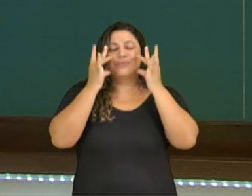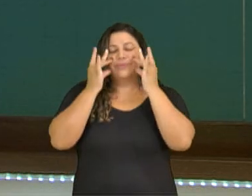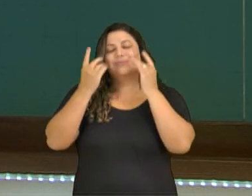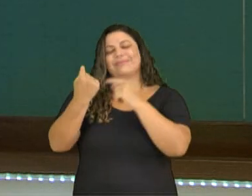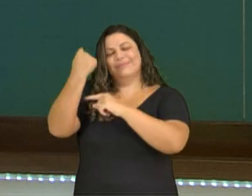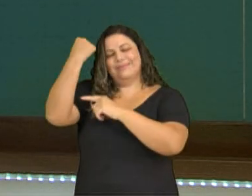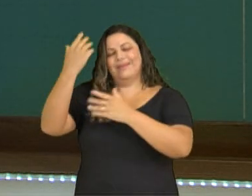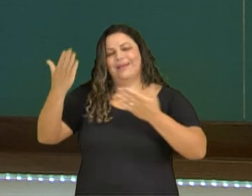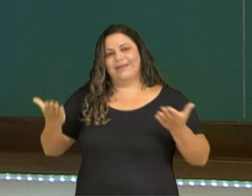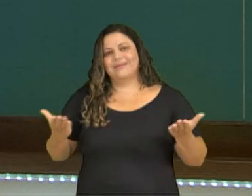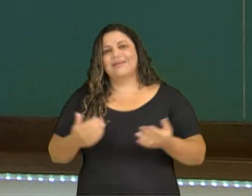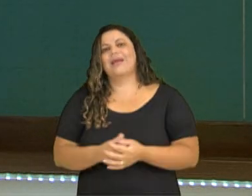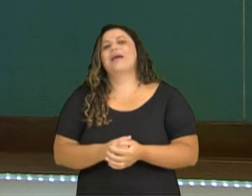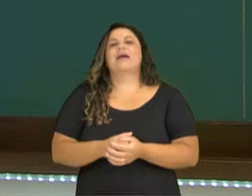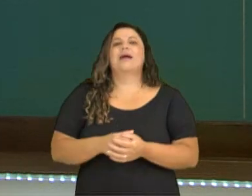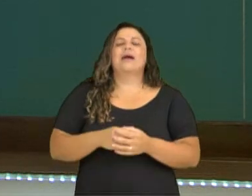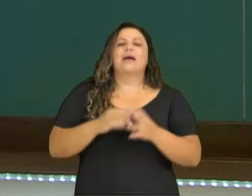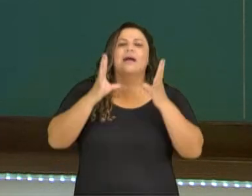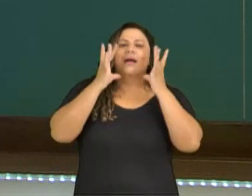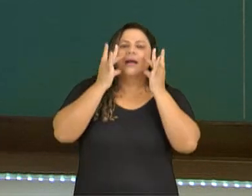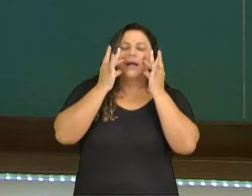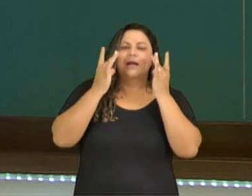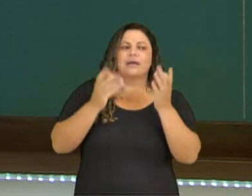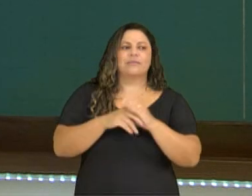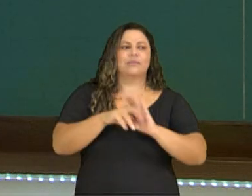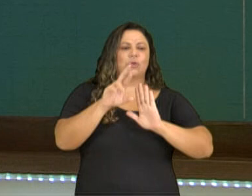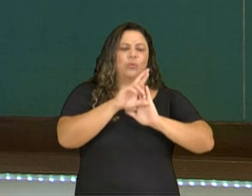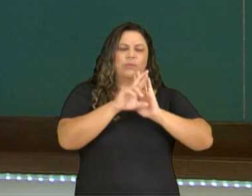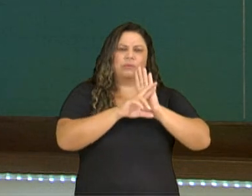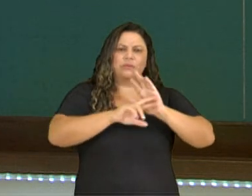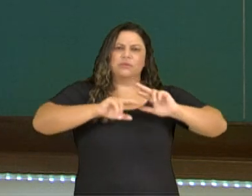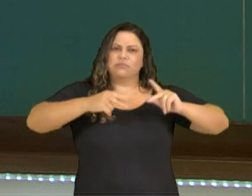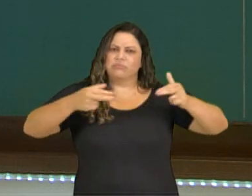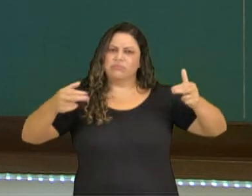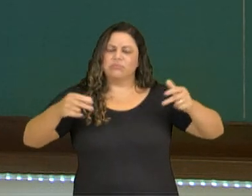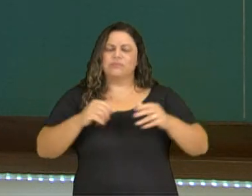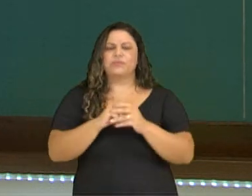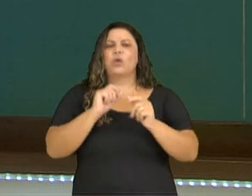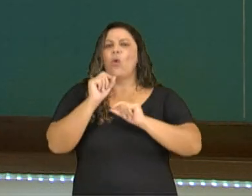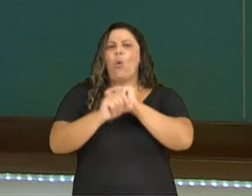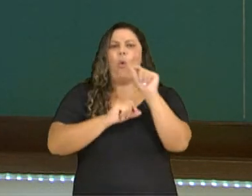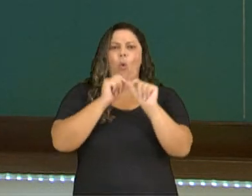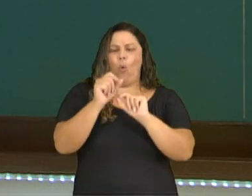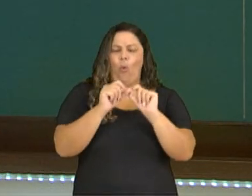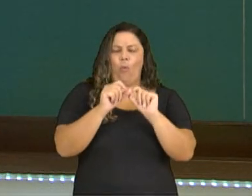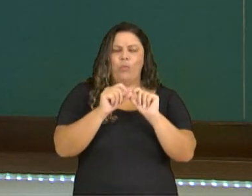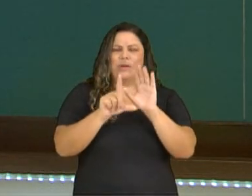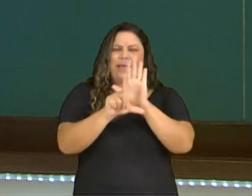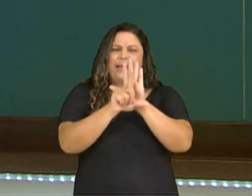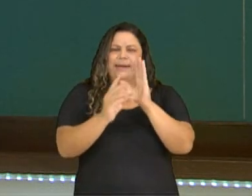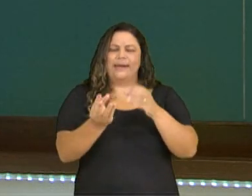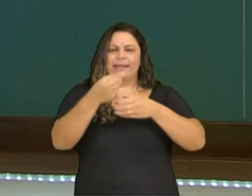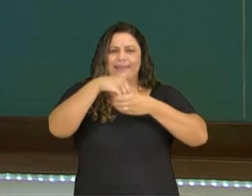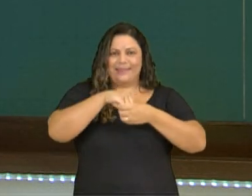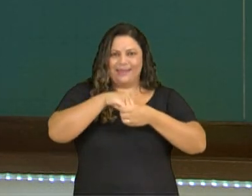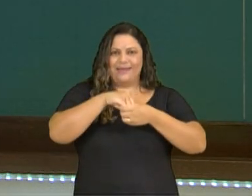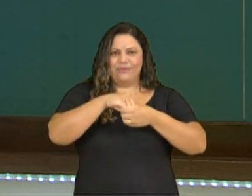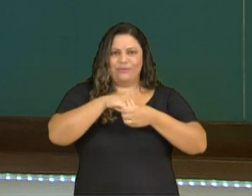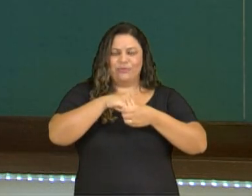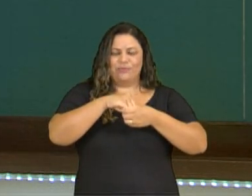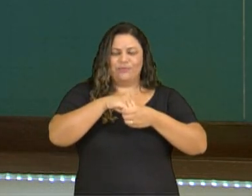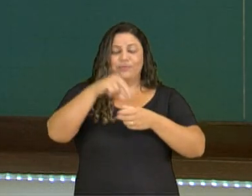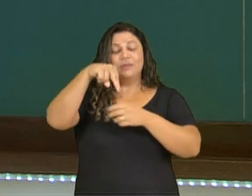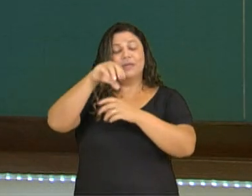presencial, a questão do regimento interno, por exemplo. O regimento interno de cada escola é ali um conjunto de normas,